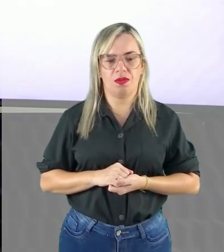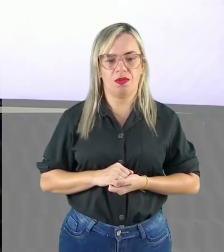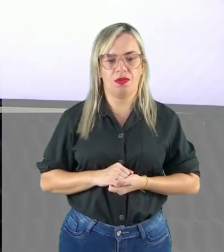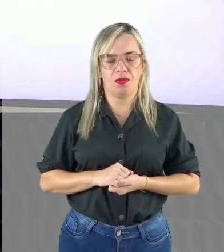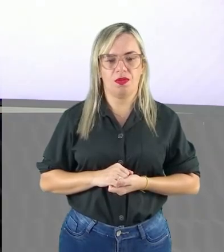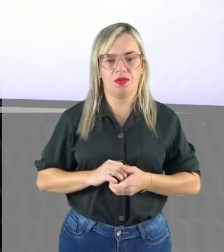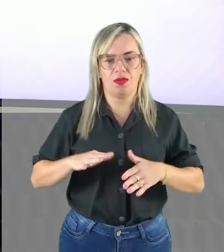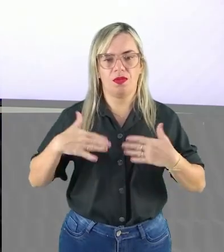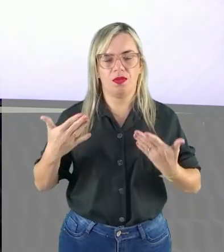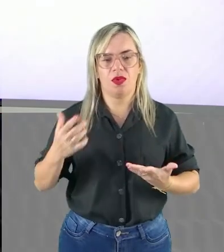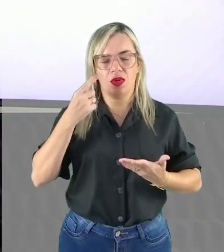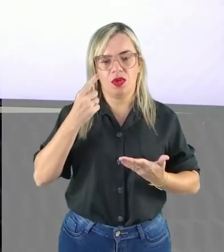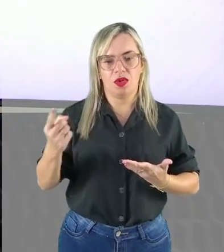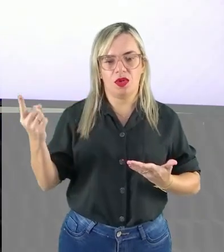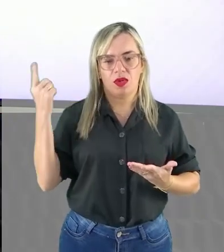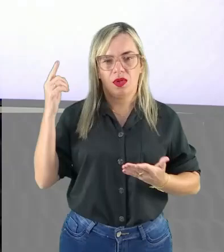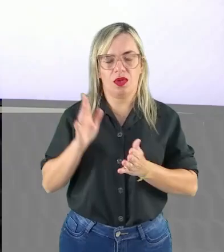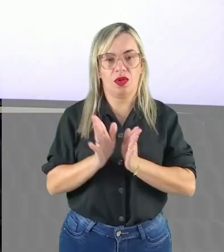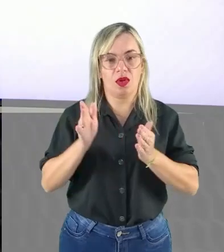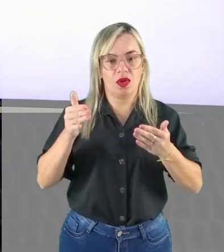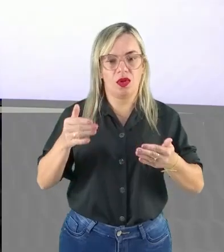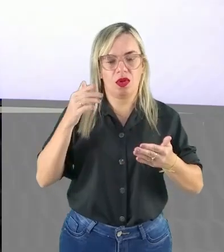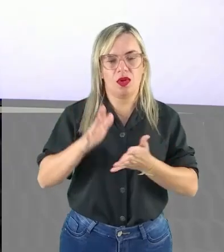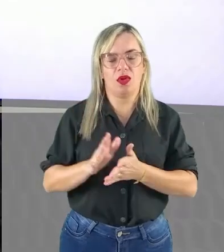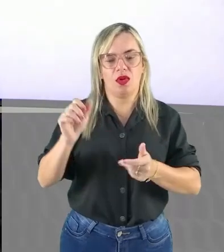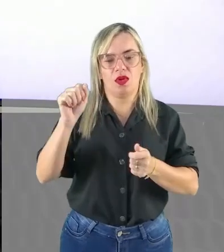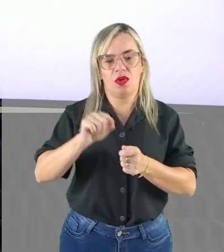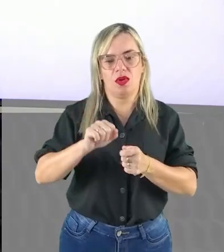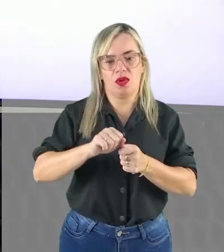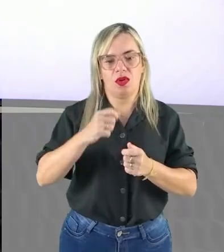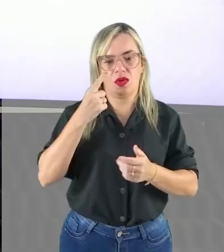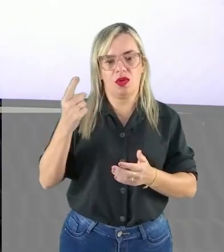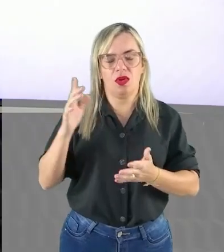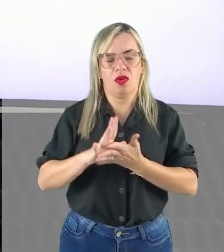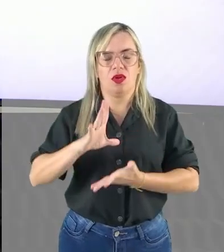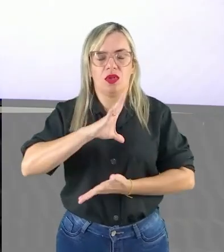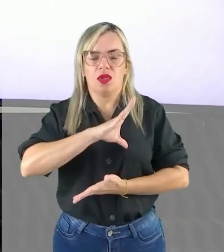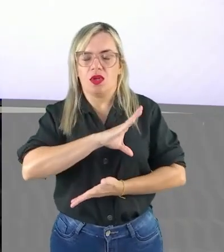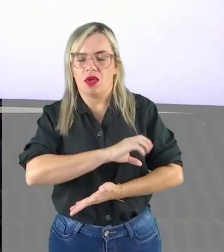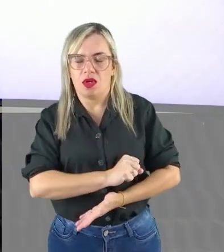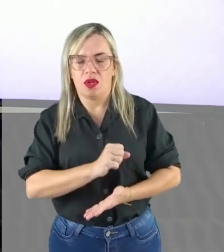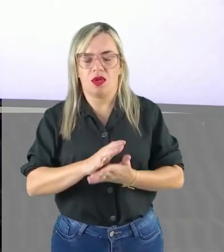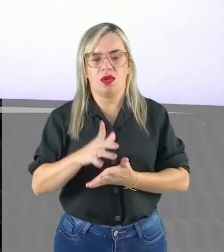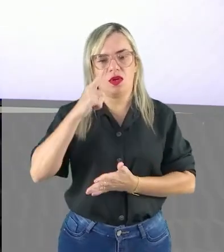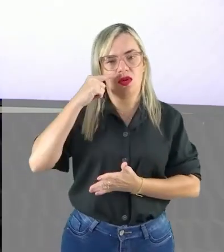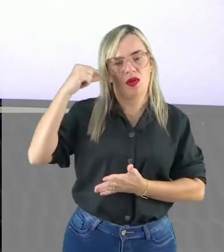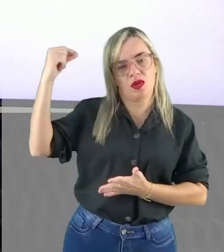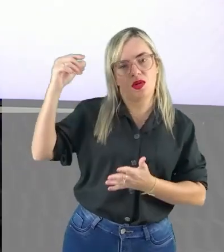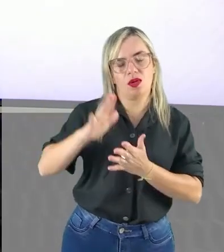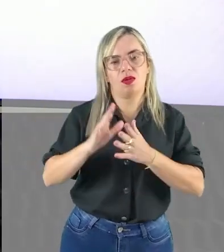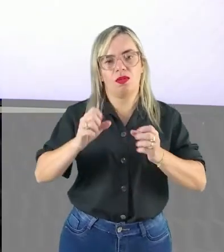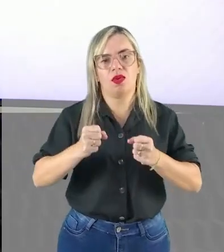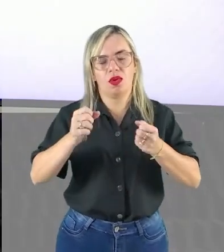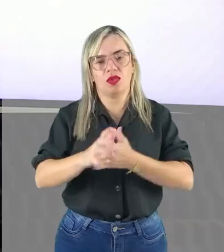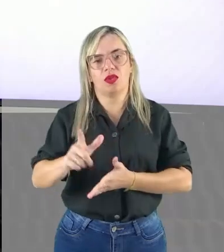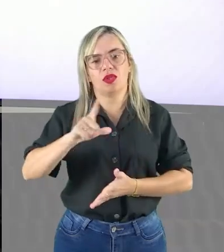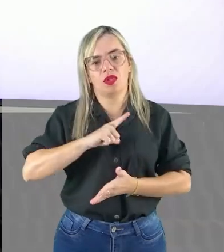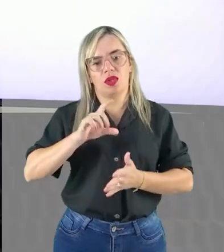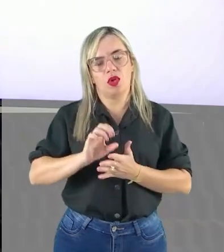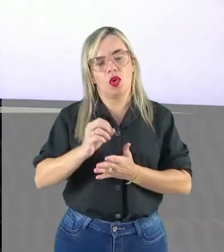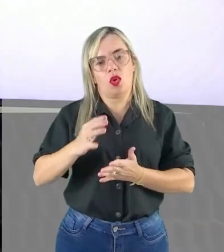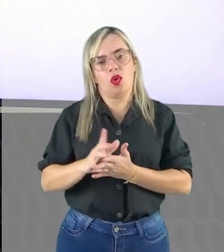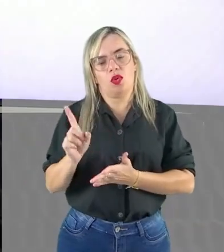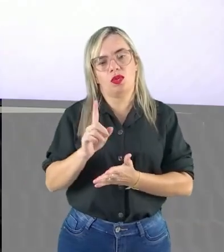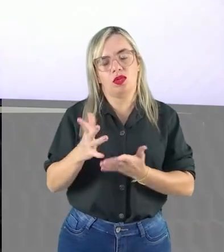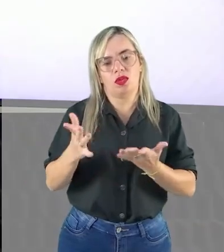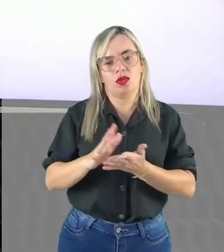www.ron.com. Ou seja, aqui observe que ele está fazendo o quê? Se você é amante de gato, você pode ter um, ou não pode ter um porque é alérgico. Então